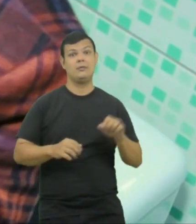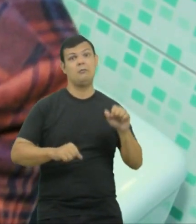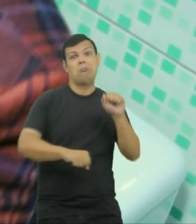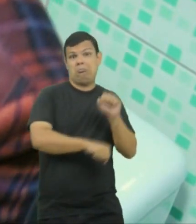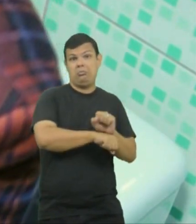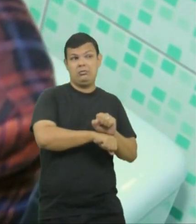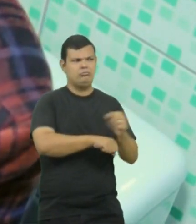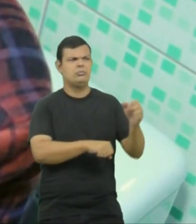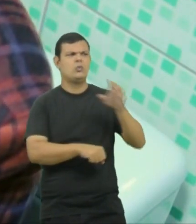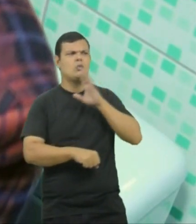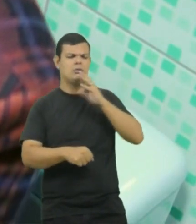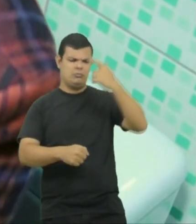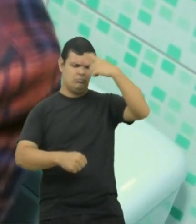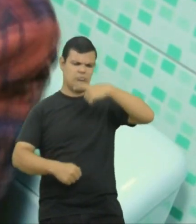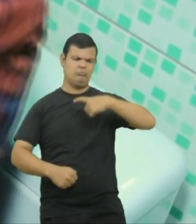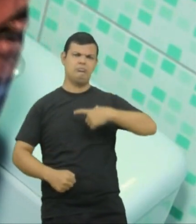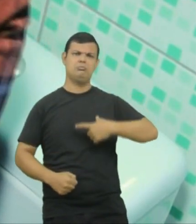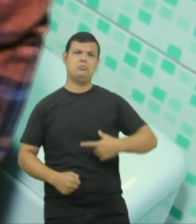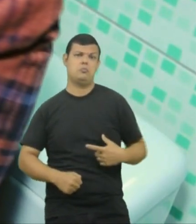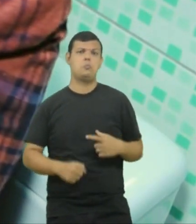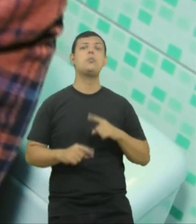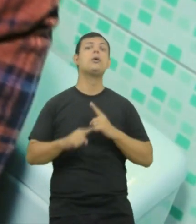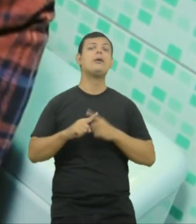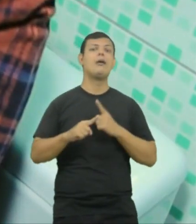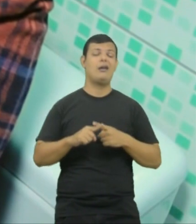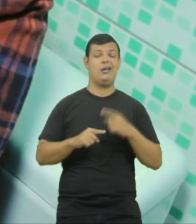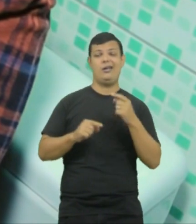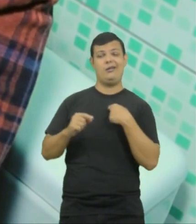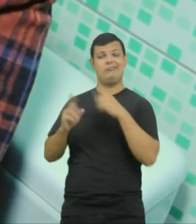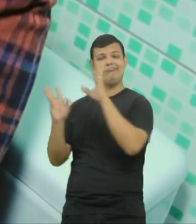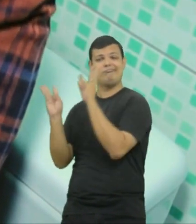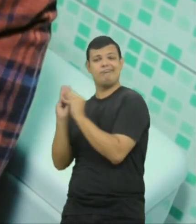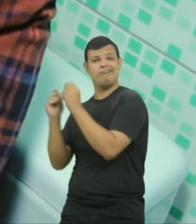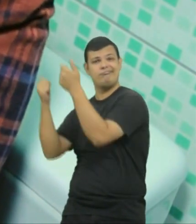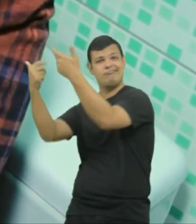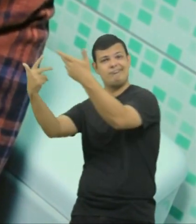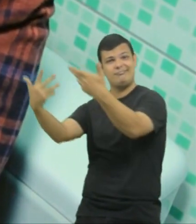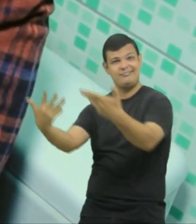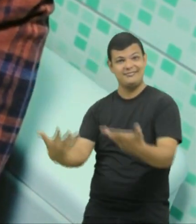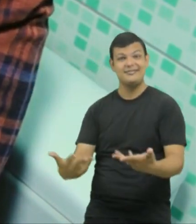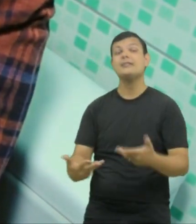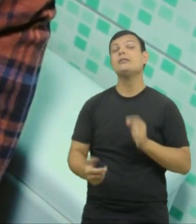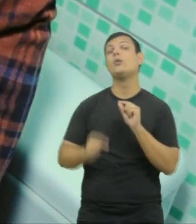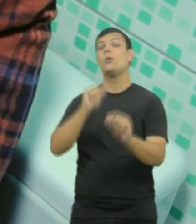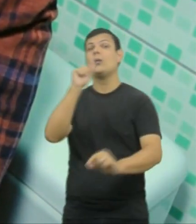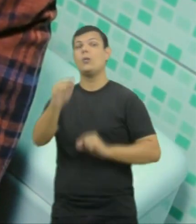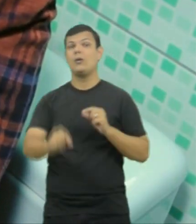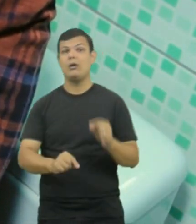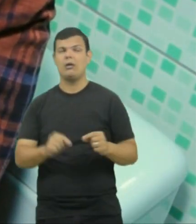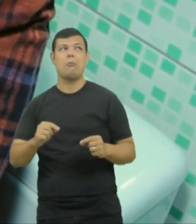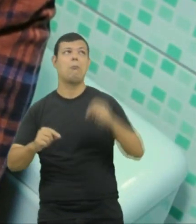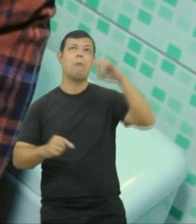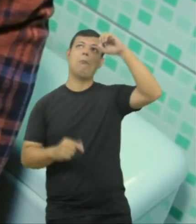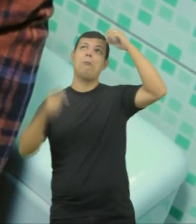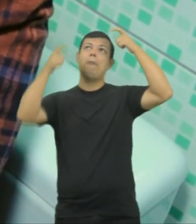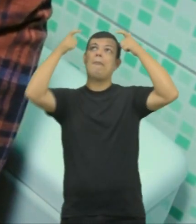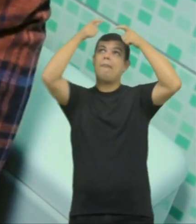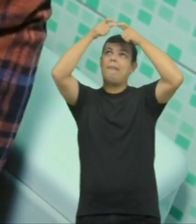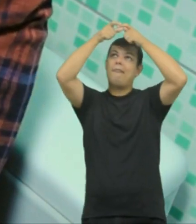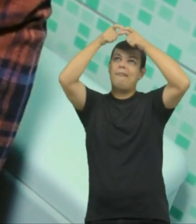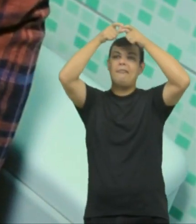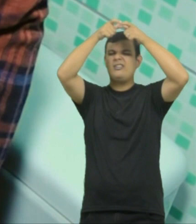pois rebaixando o outro eu me sinto bem. Fale de alguém se tem